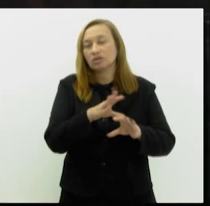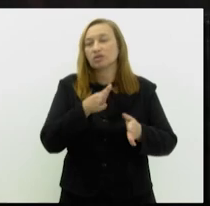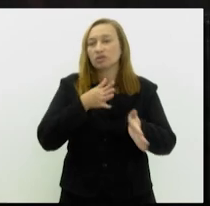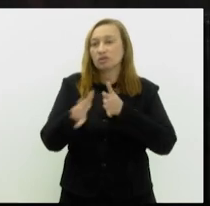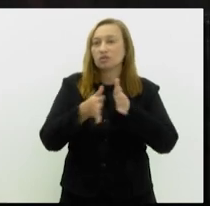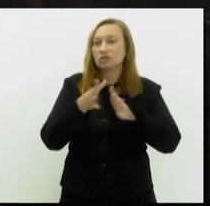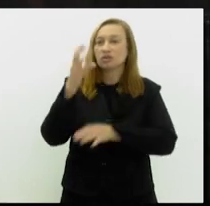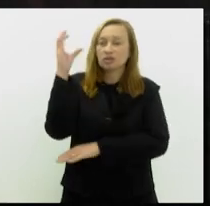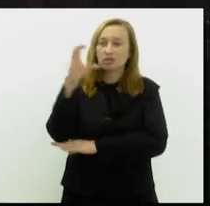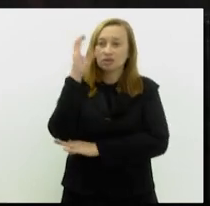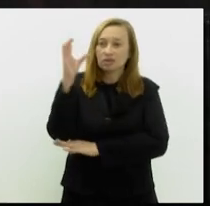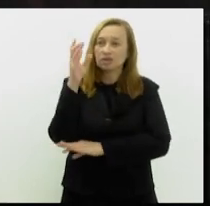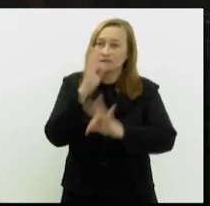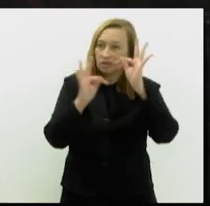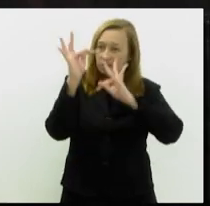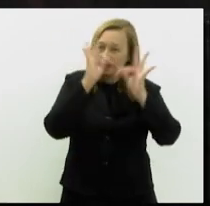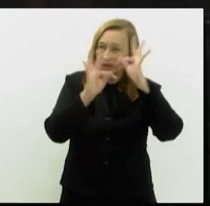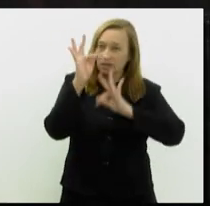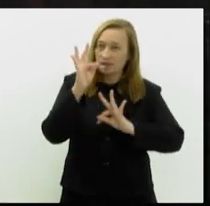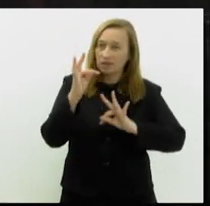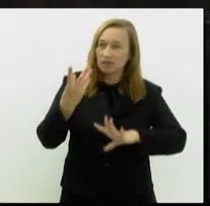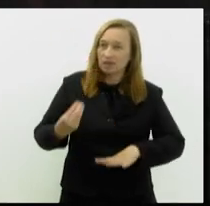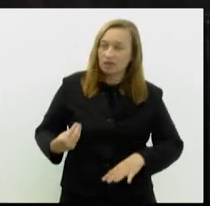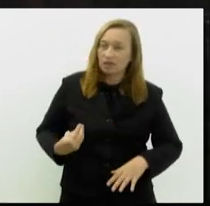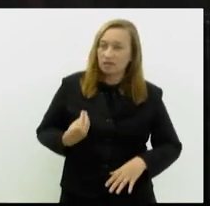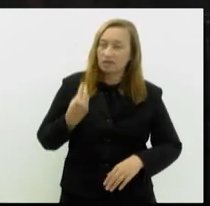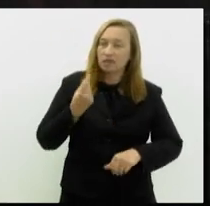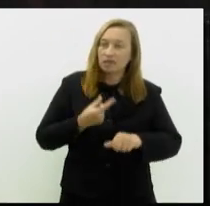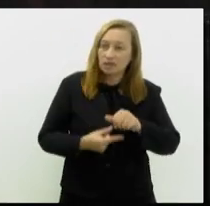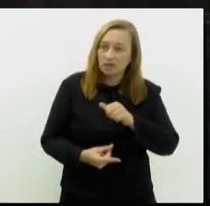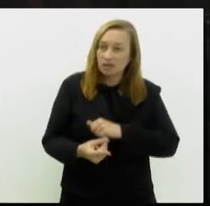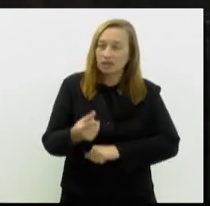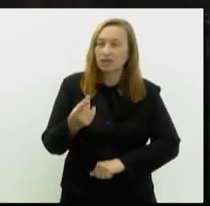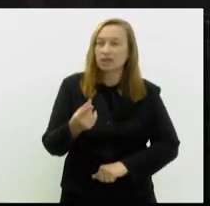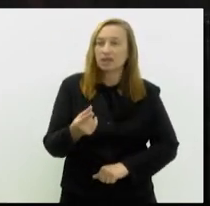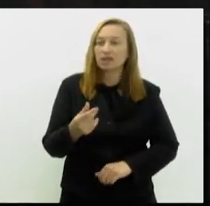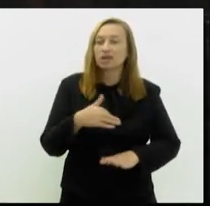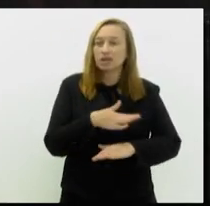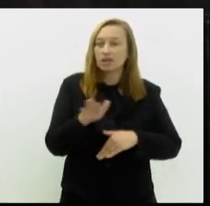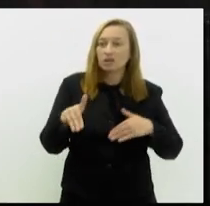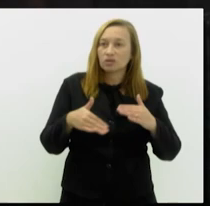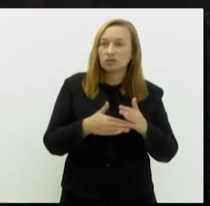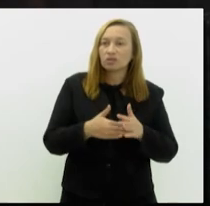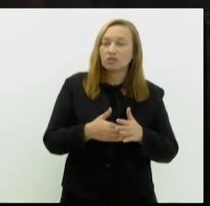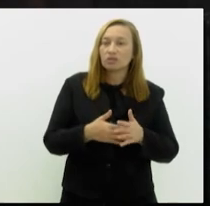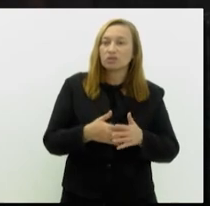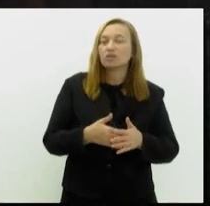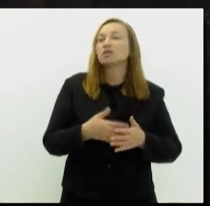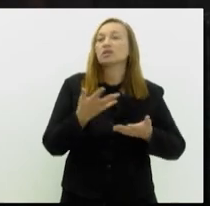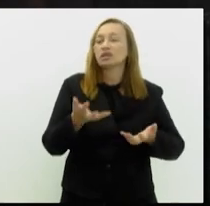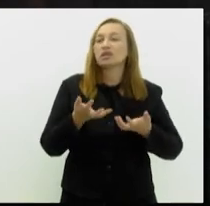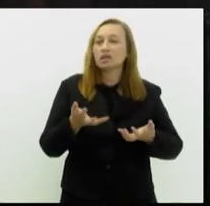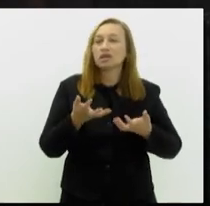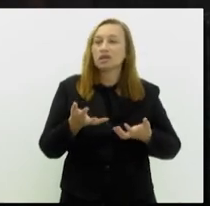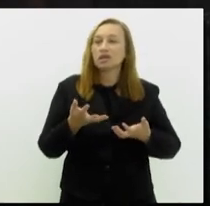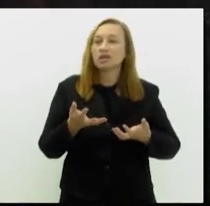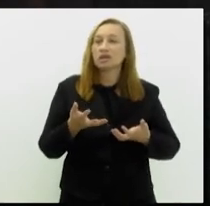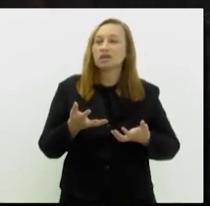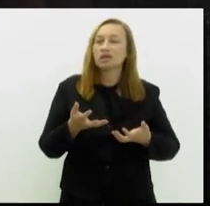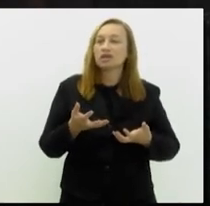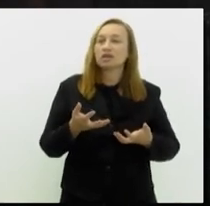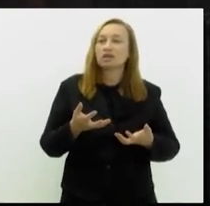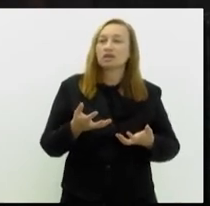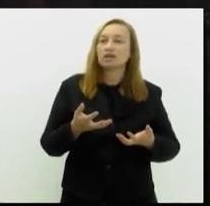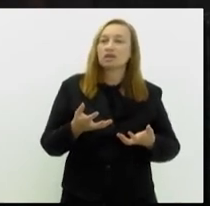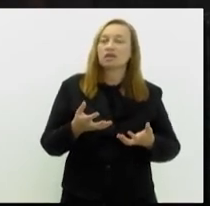acesso à ciência e tecnologia. Vida longa àqueles que migram e que buscam, a partir das jornadas e caminhadas pelo